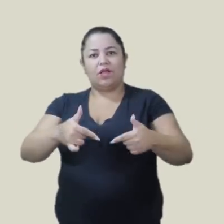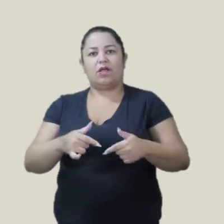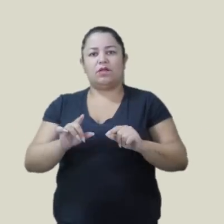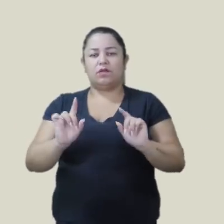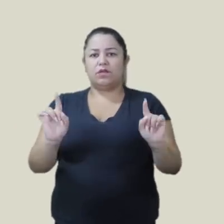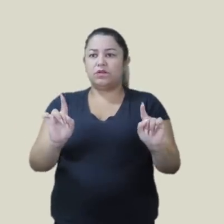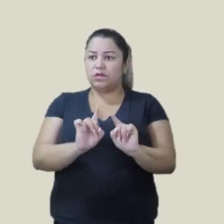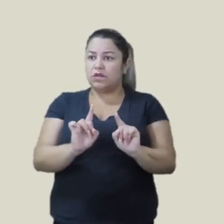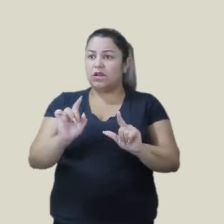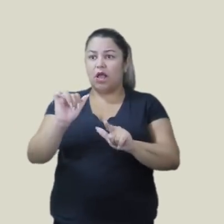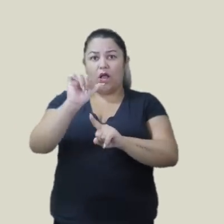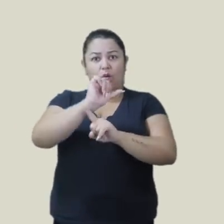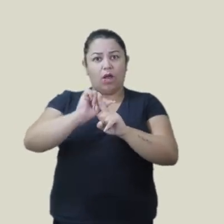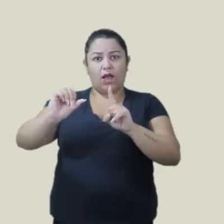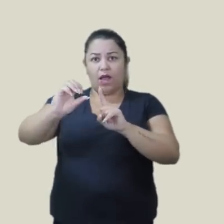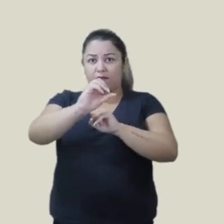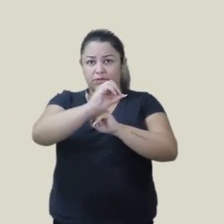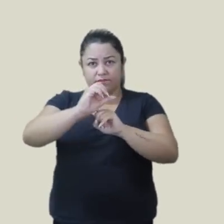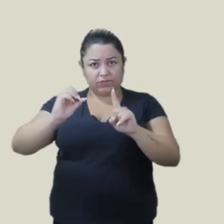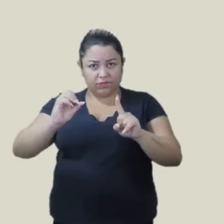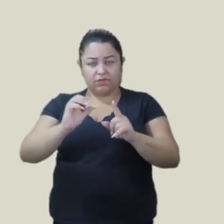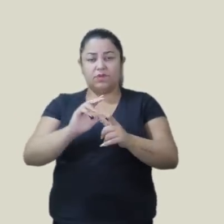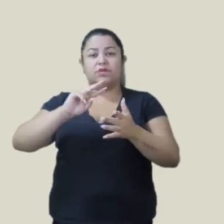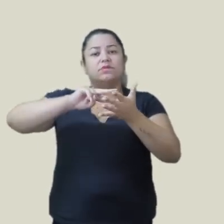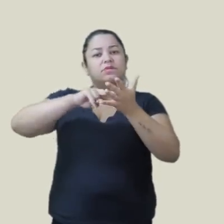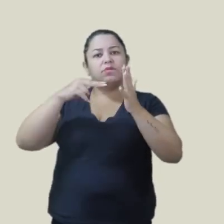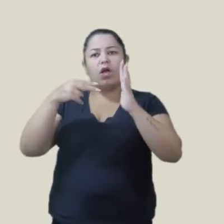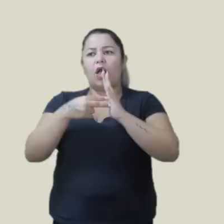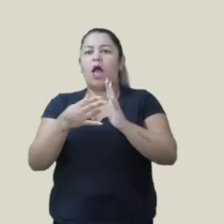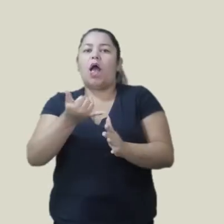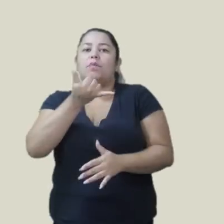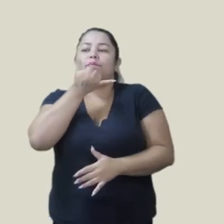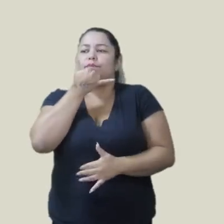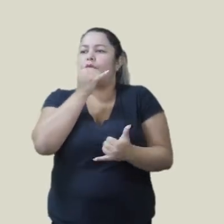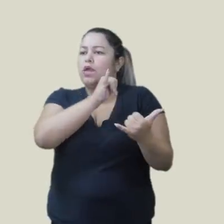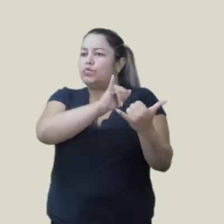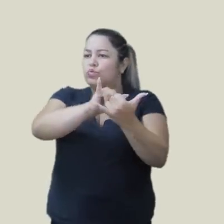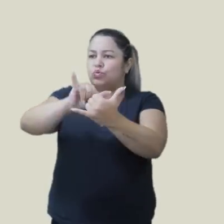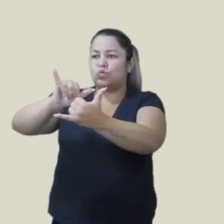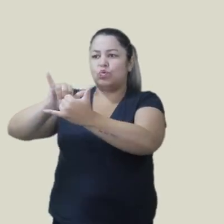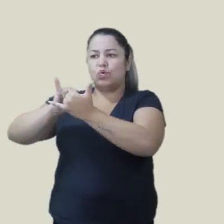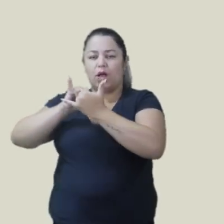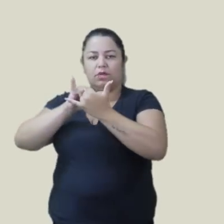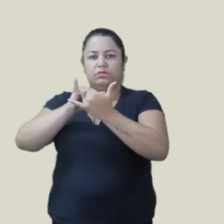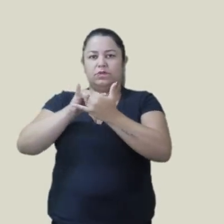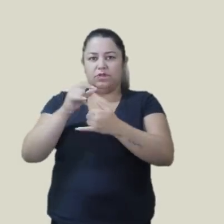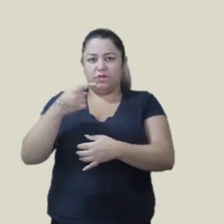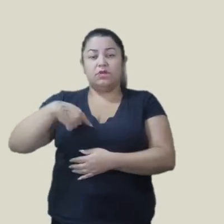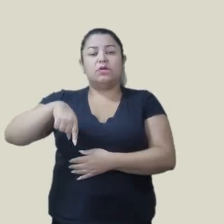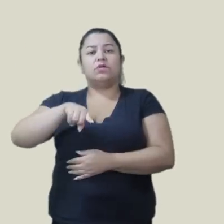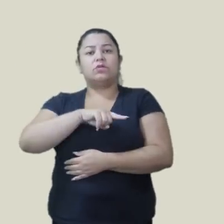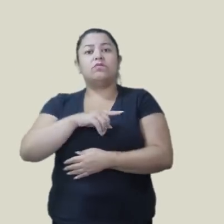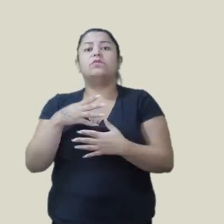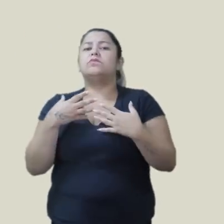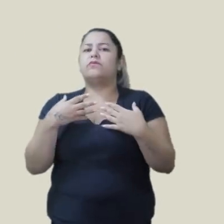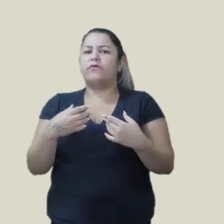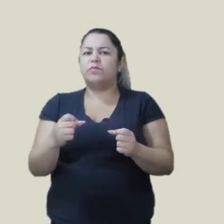à anistia. Anistia significa perdoar. E nós vamos perdoar